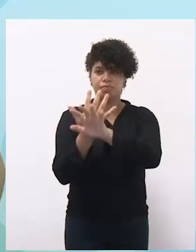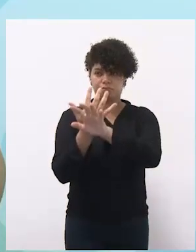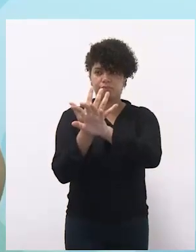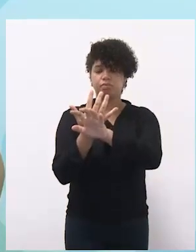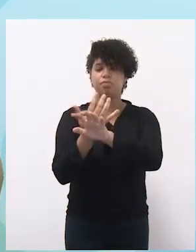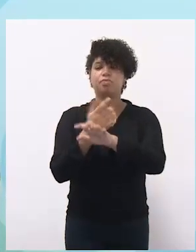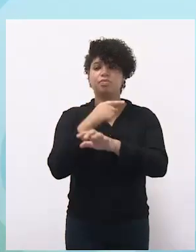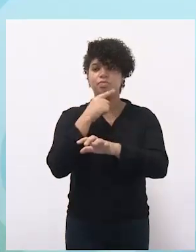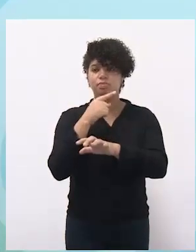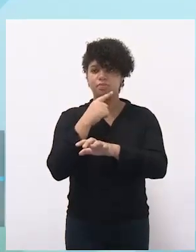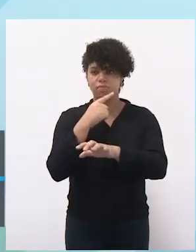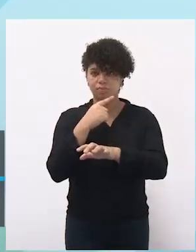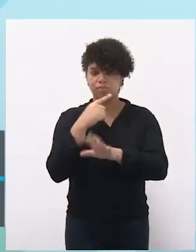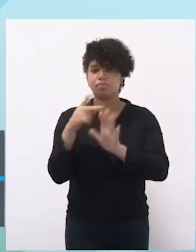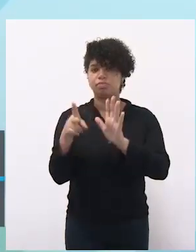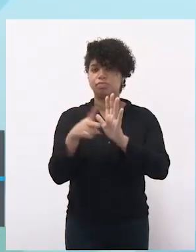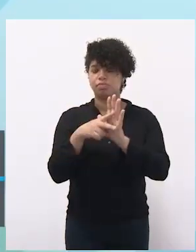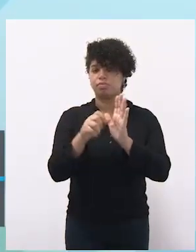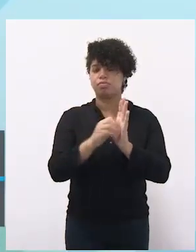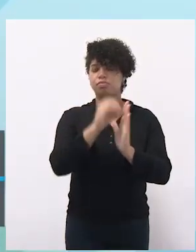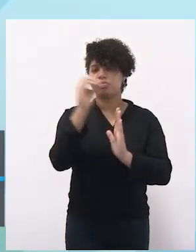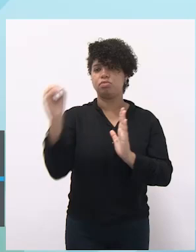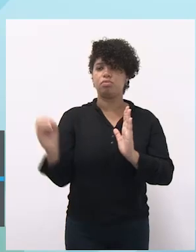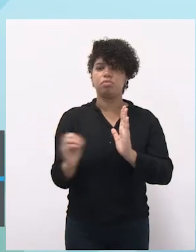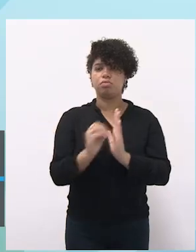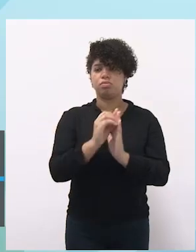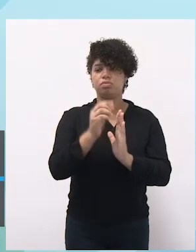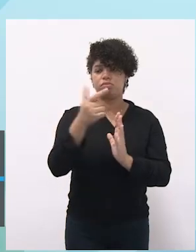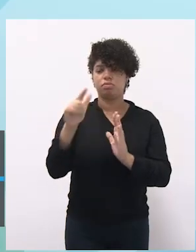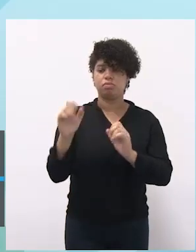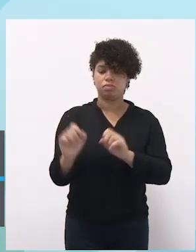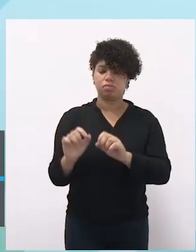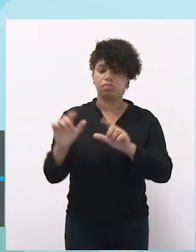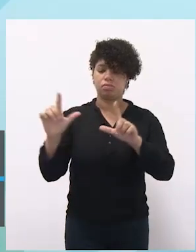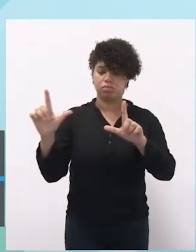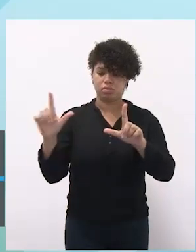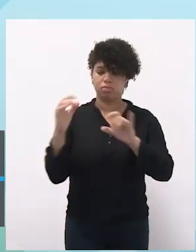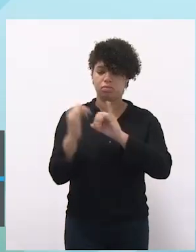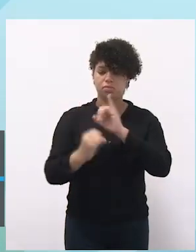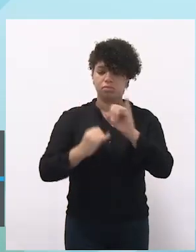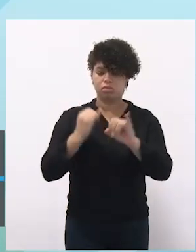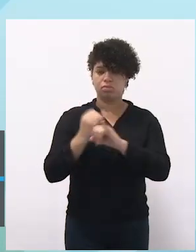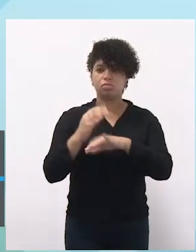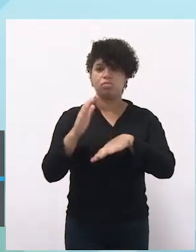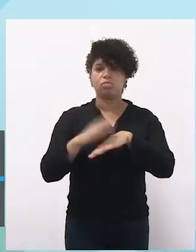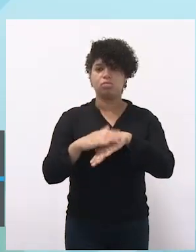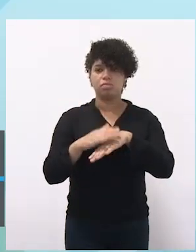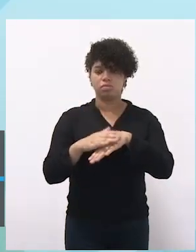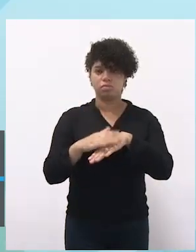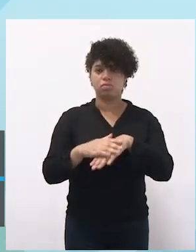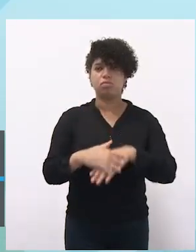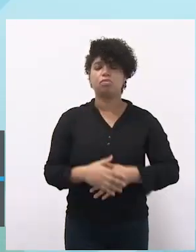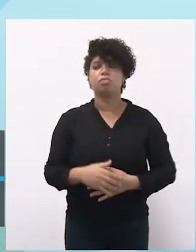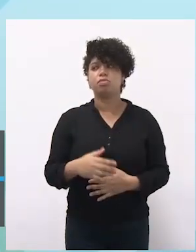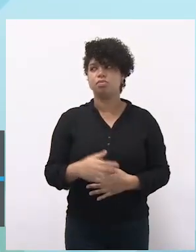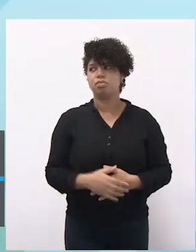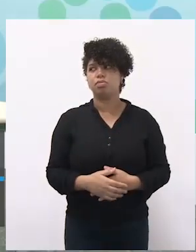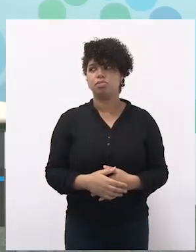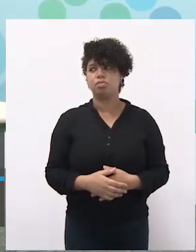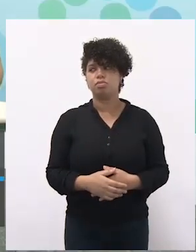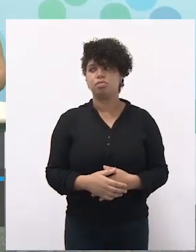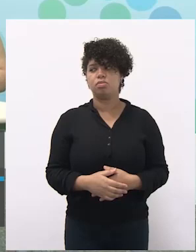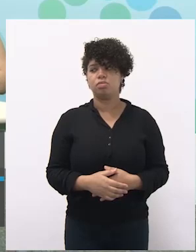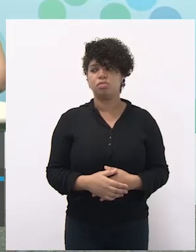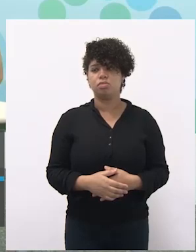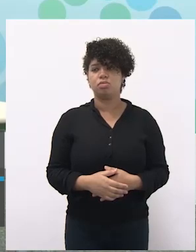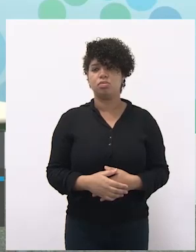Dentro do Então a seu gente sistema. tem que abrir a internet e fazer por lá, tá? Na